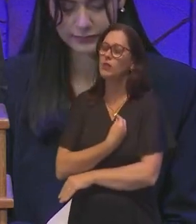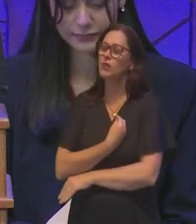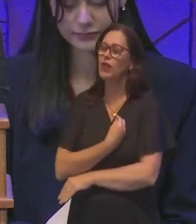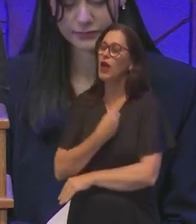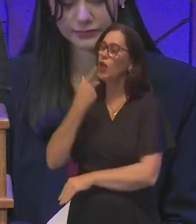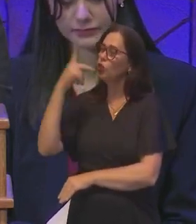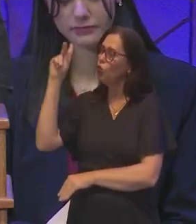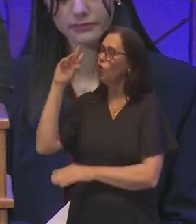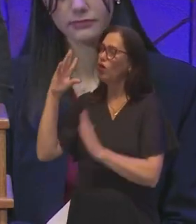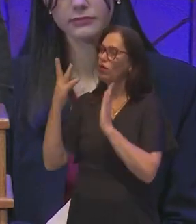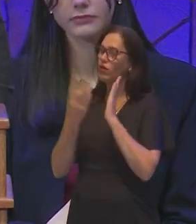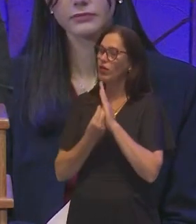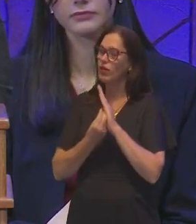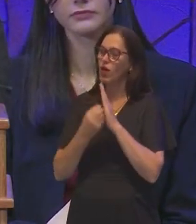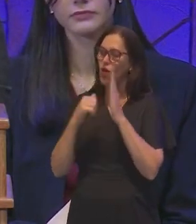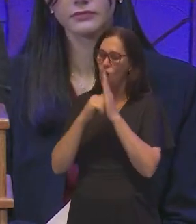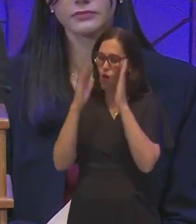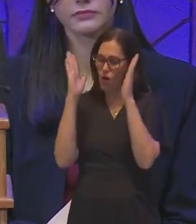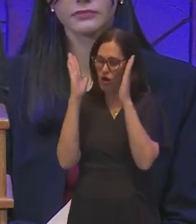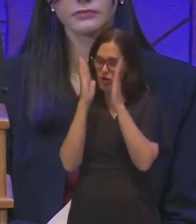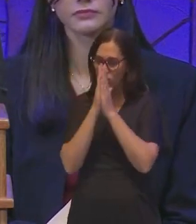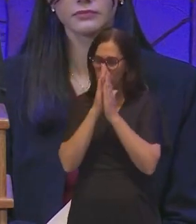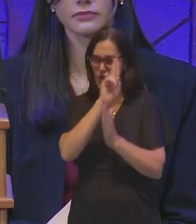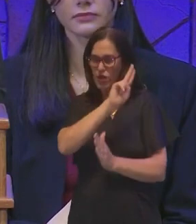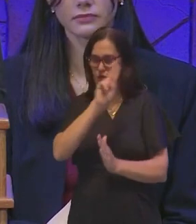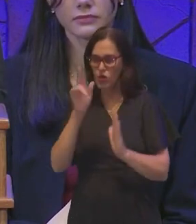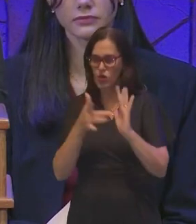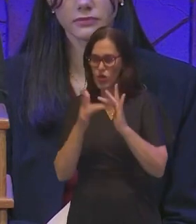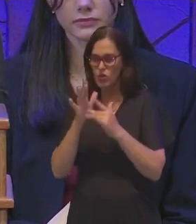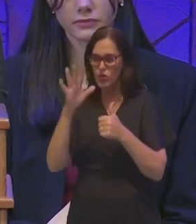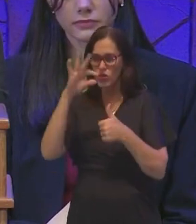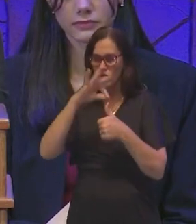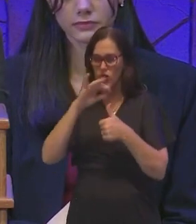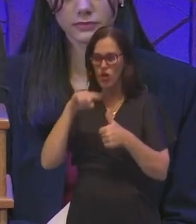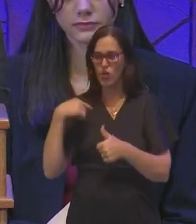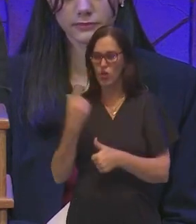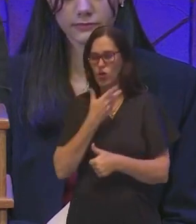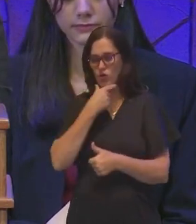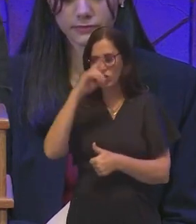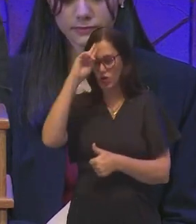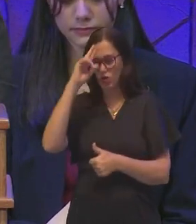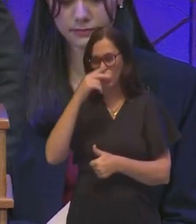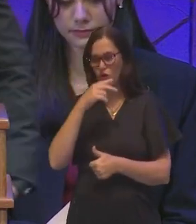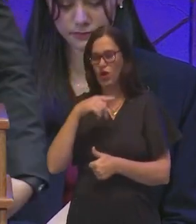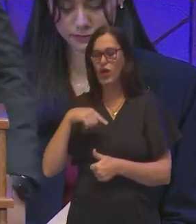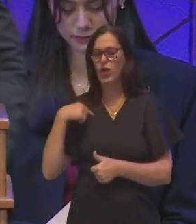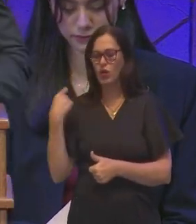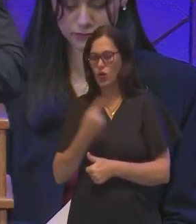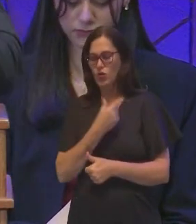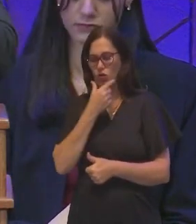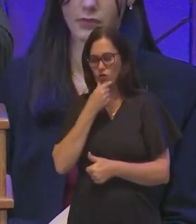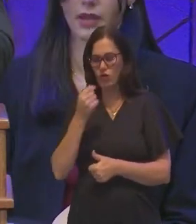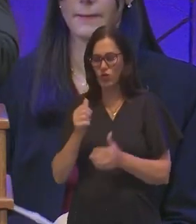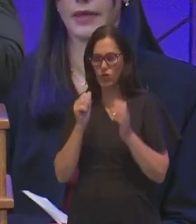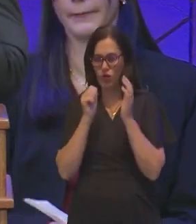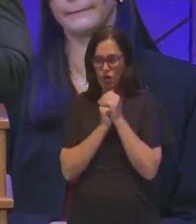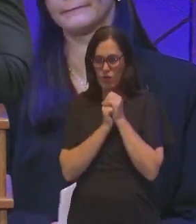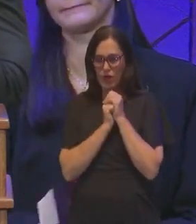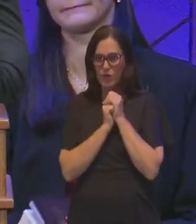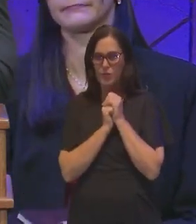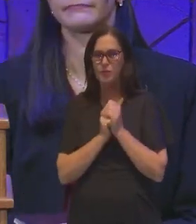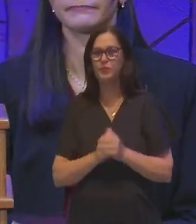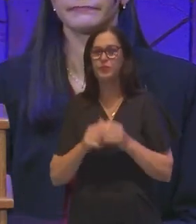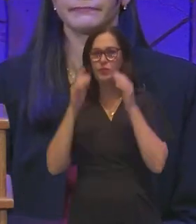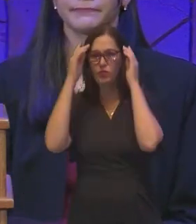Tua igreja. Essa oração nós fazemos em nome de Cristo Jesus, o nosso Senhor e Salvador. Amém.